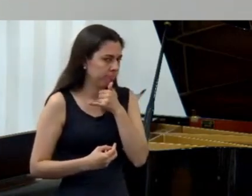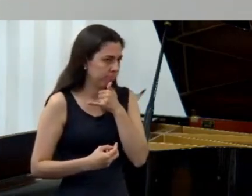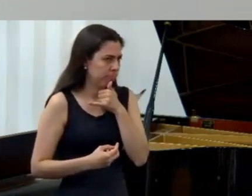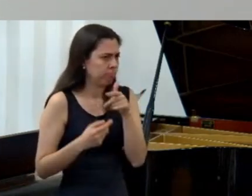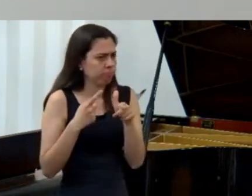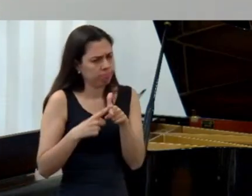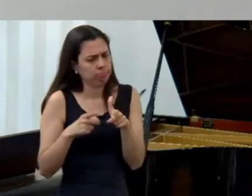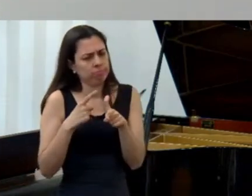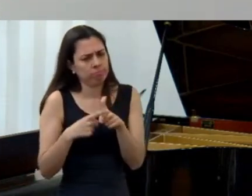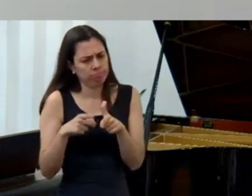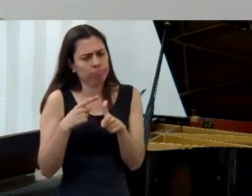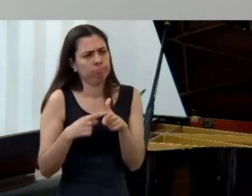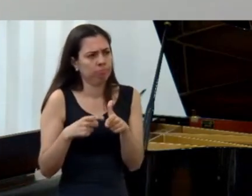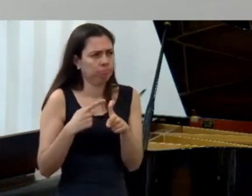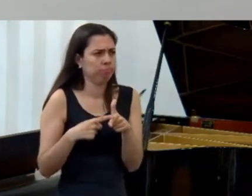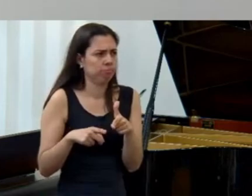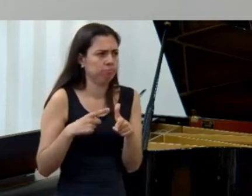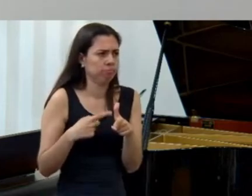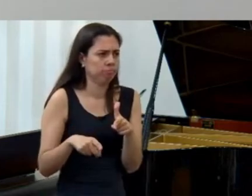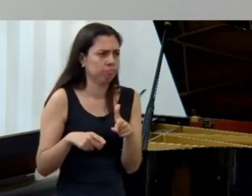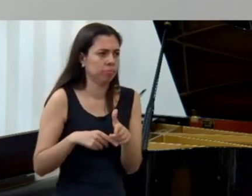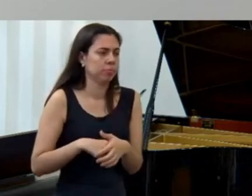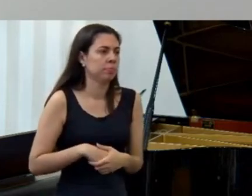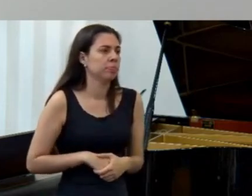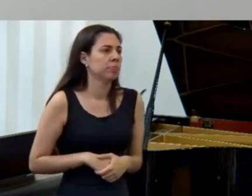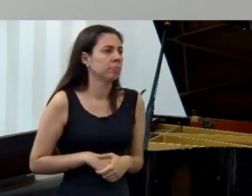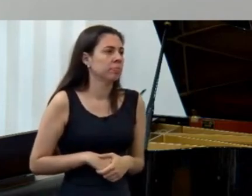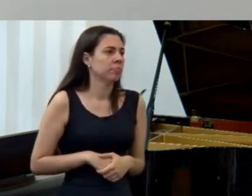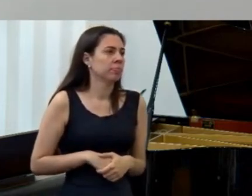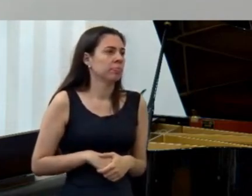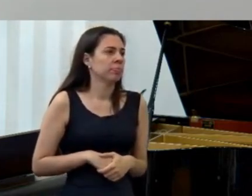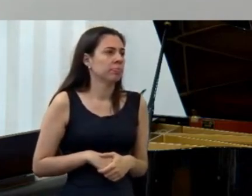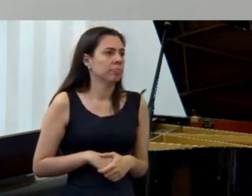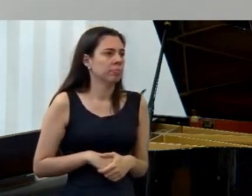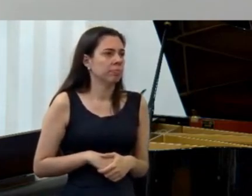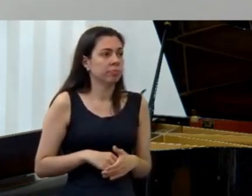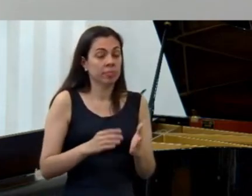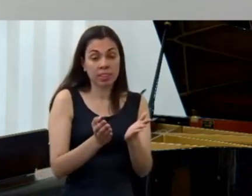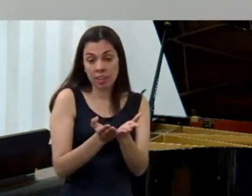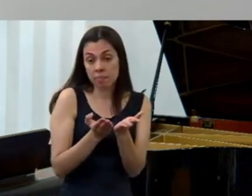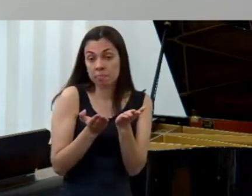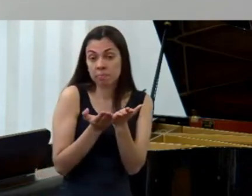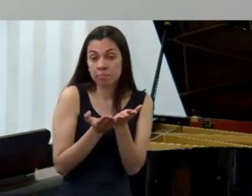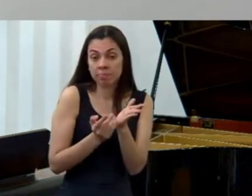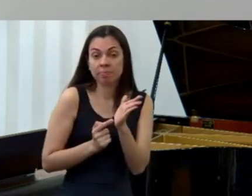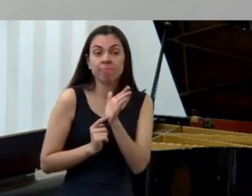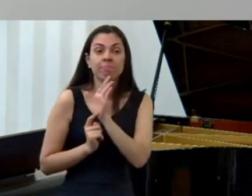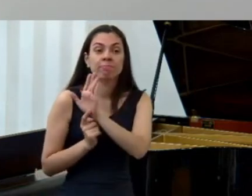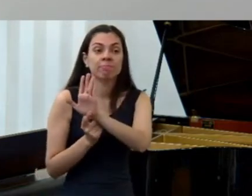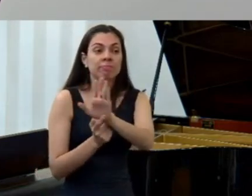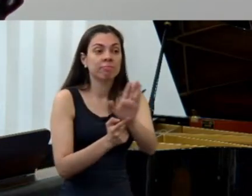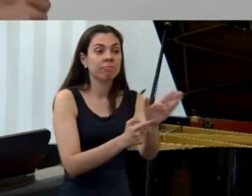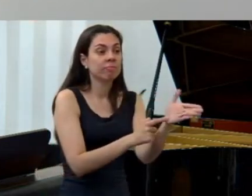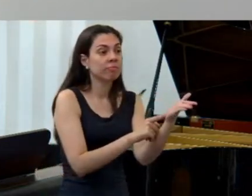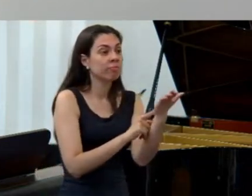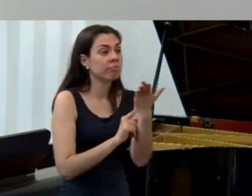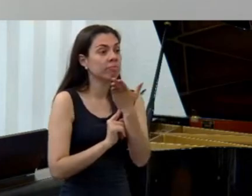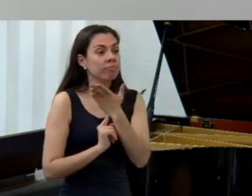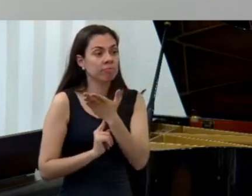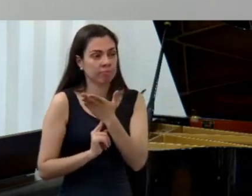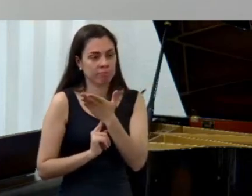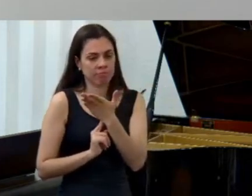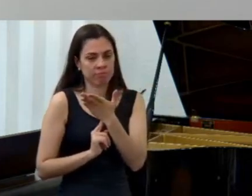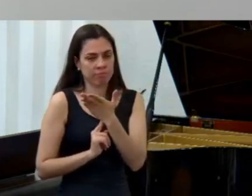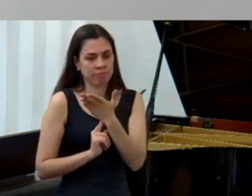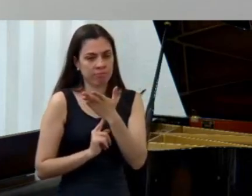mostra a nossa condição. E a Bíblia, a palavra de Deus, não esconde as debilidades, as fraquezas dos seus principais